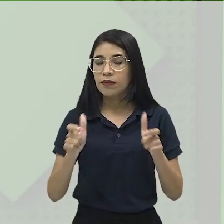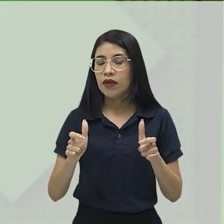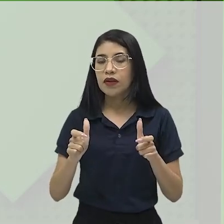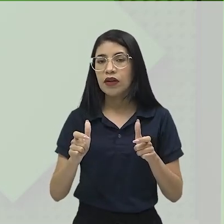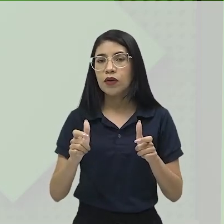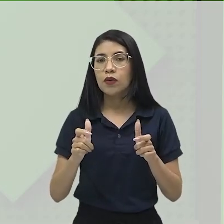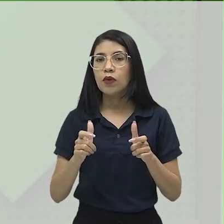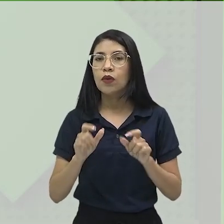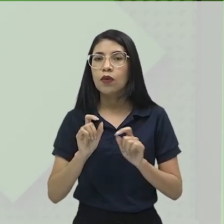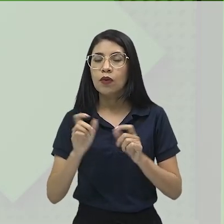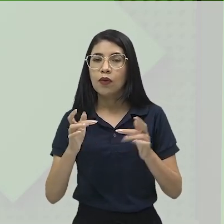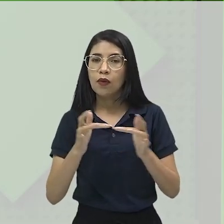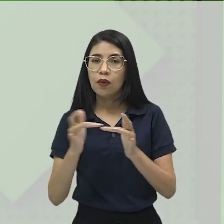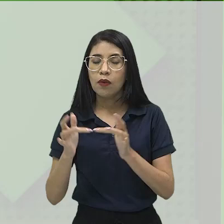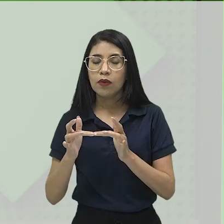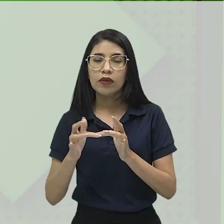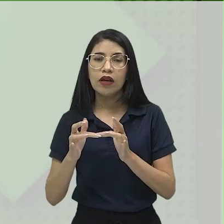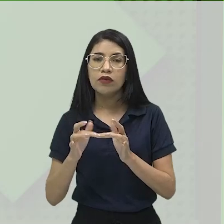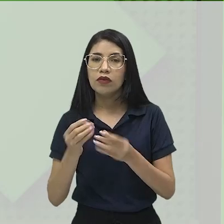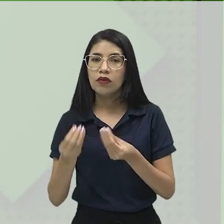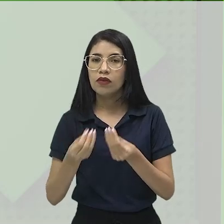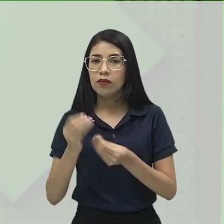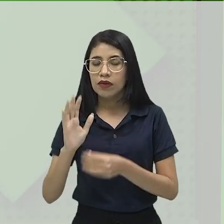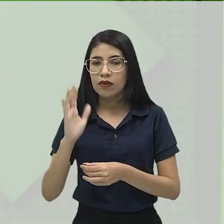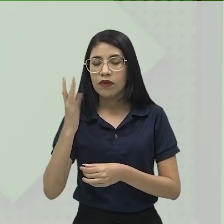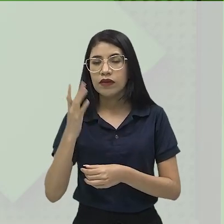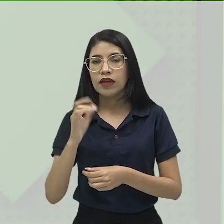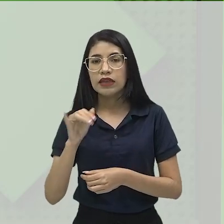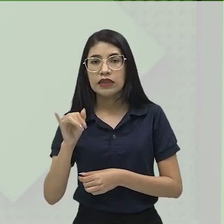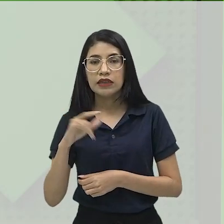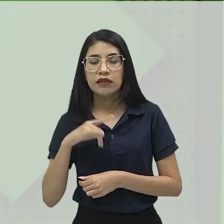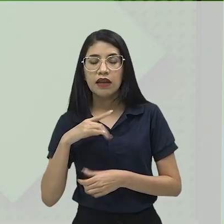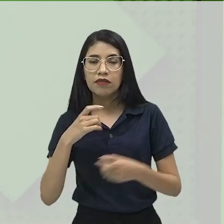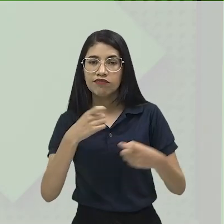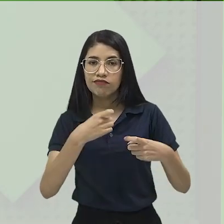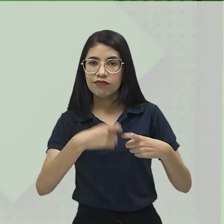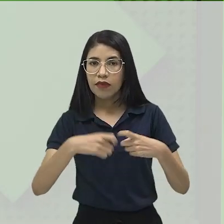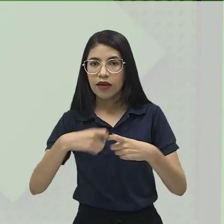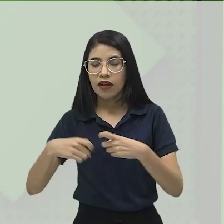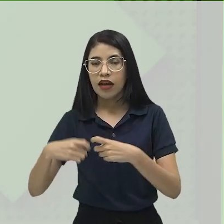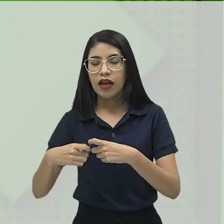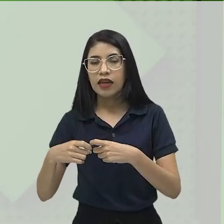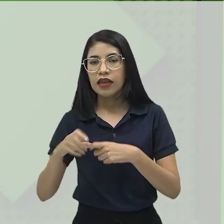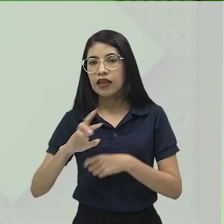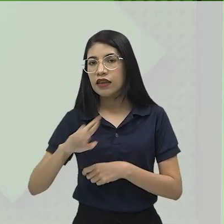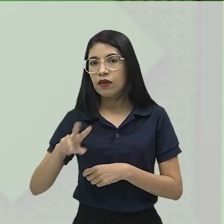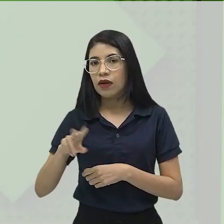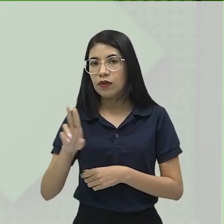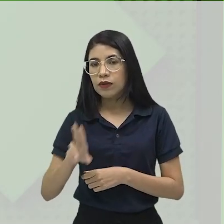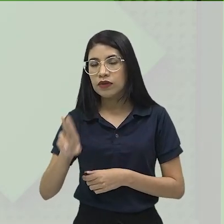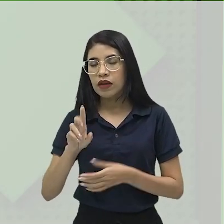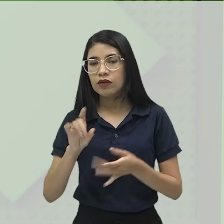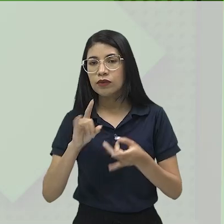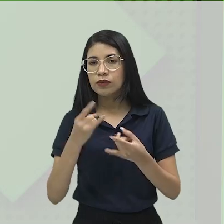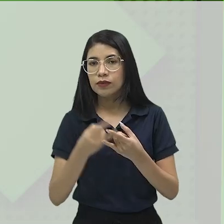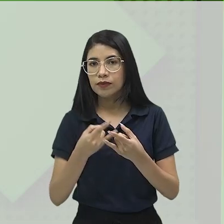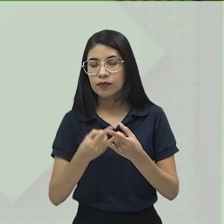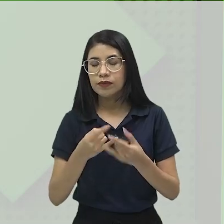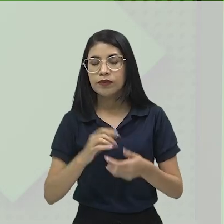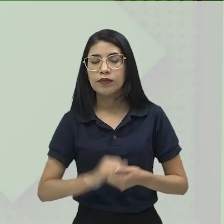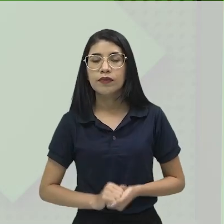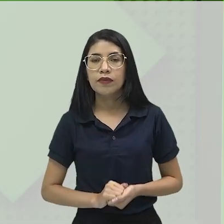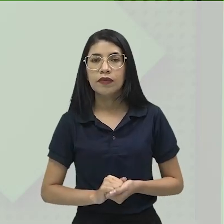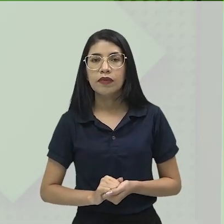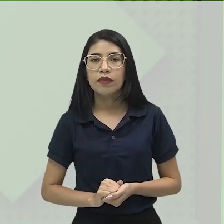esse contato com esse micro-organismo vai acontecer quando a pessoa tem uma relação sexual desprotegida, certo? E